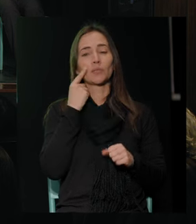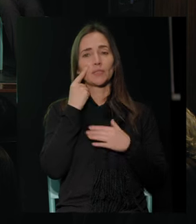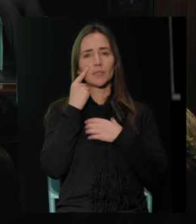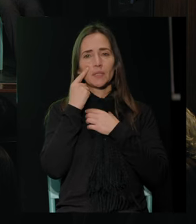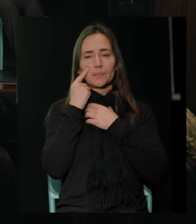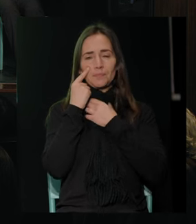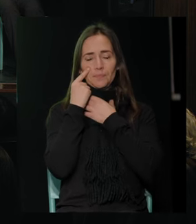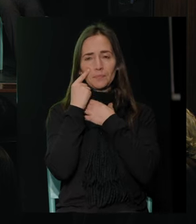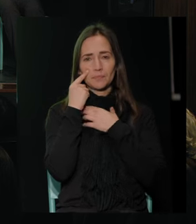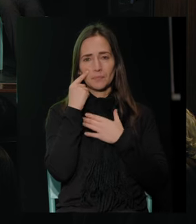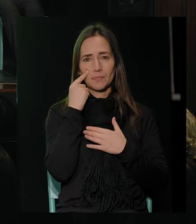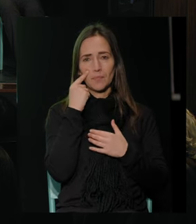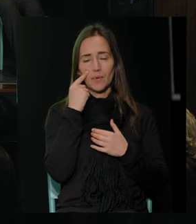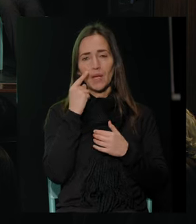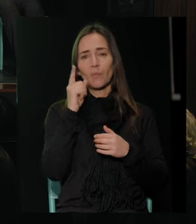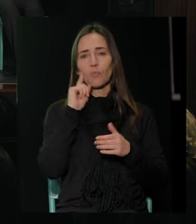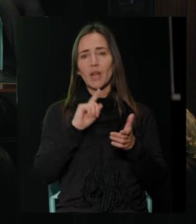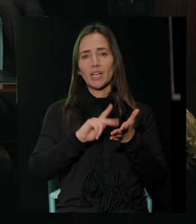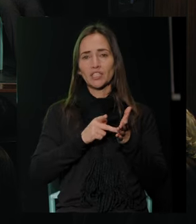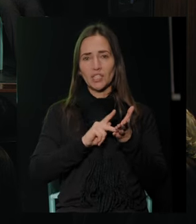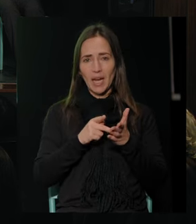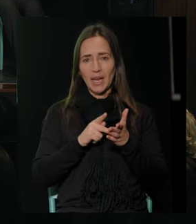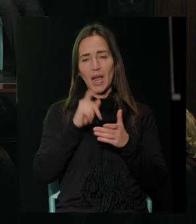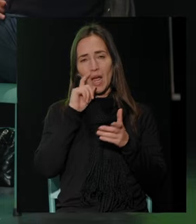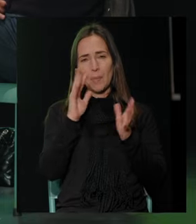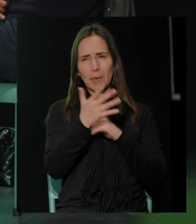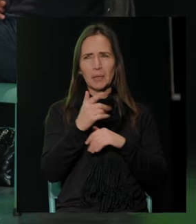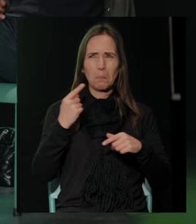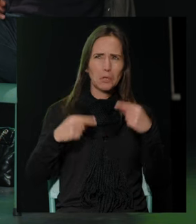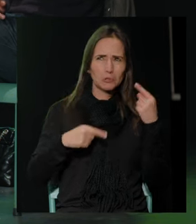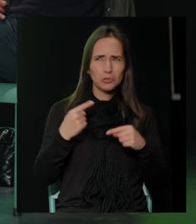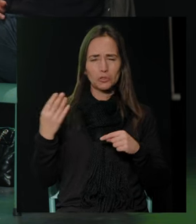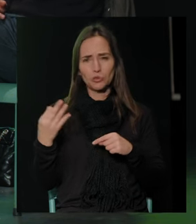uma engenheira ambiental de Matosinhos ou do Porto, não,